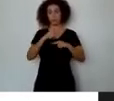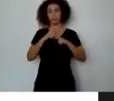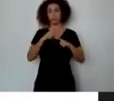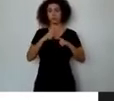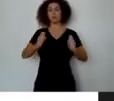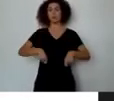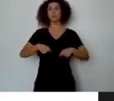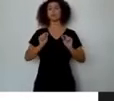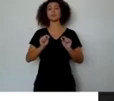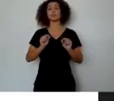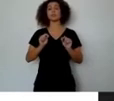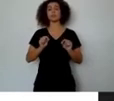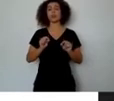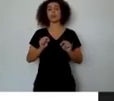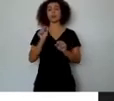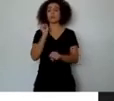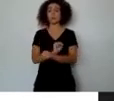da existência do racismo.